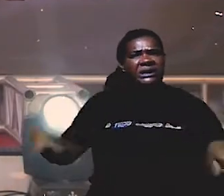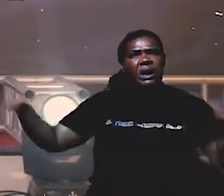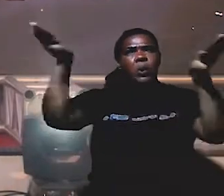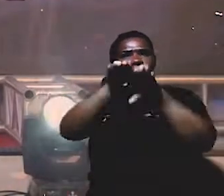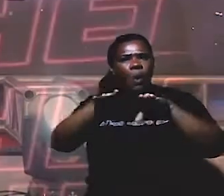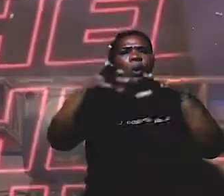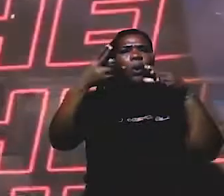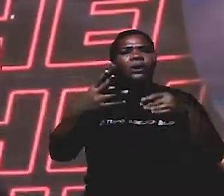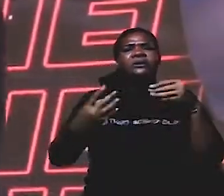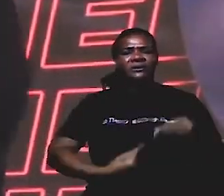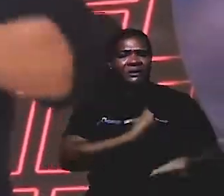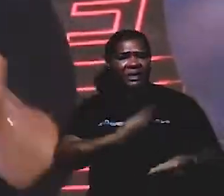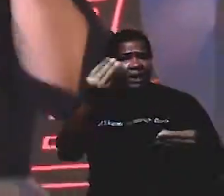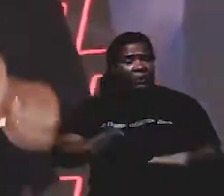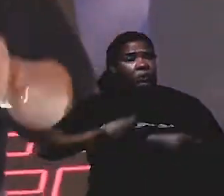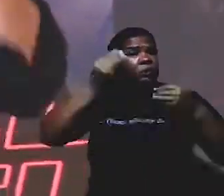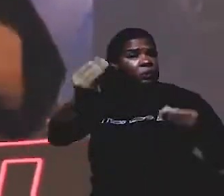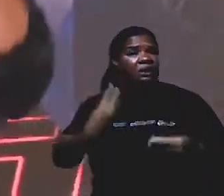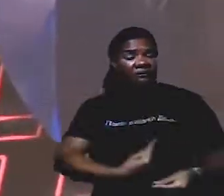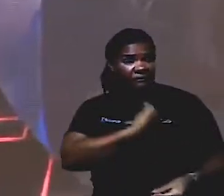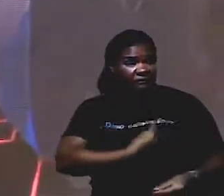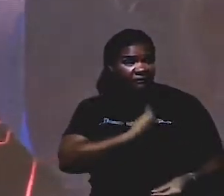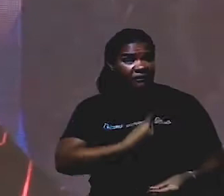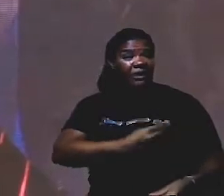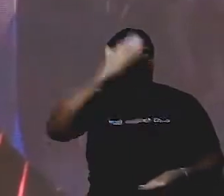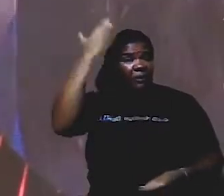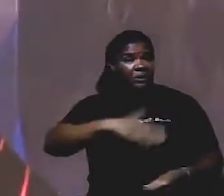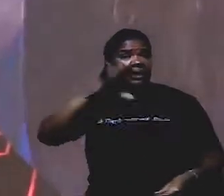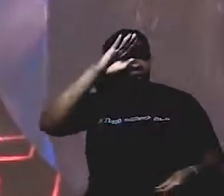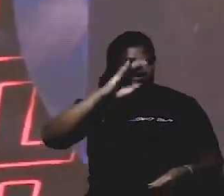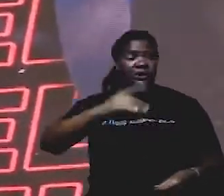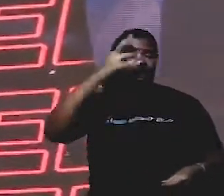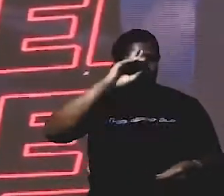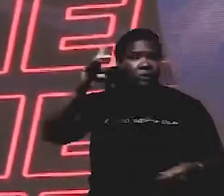ao quanto você está disposto a se derramar no altar.